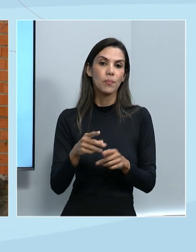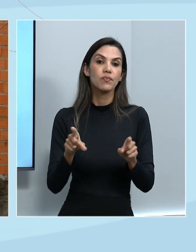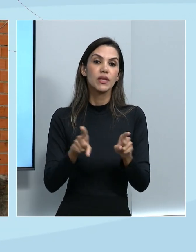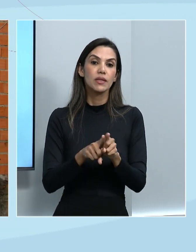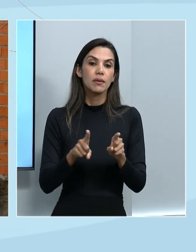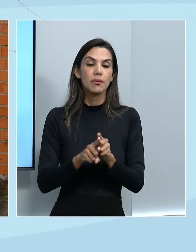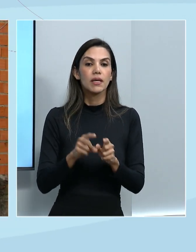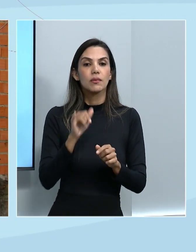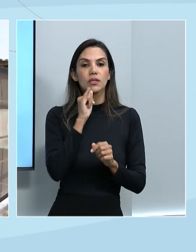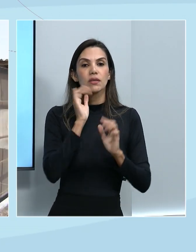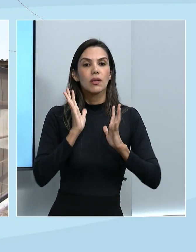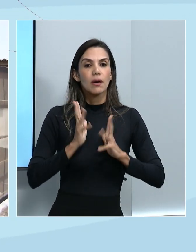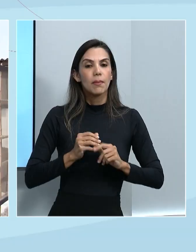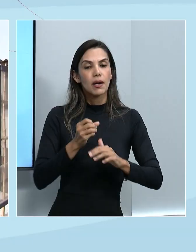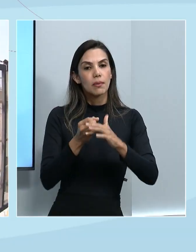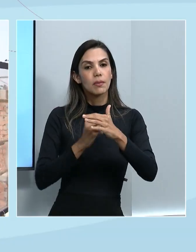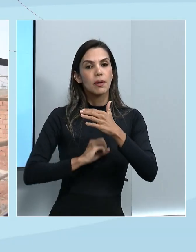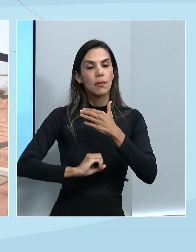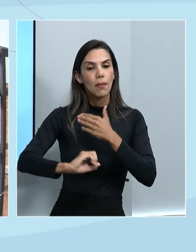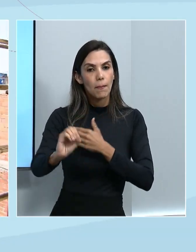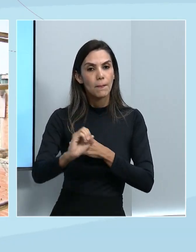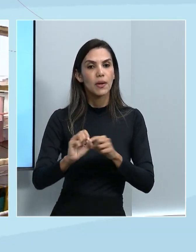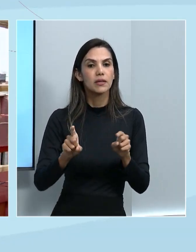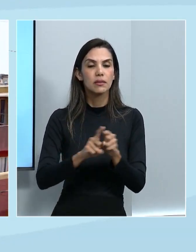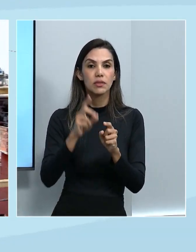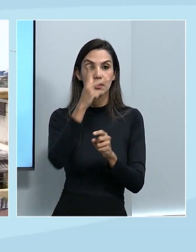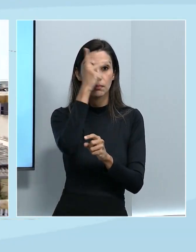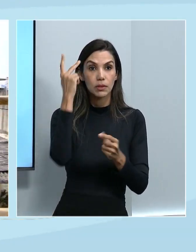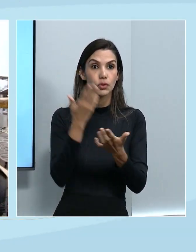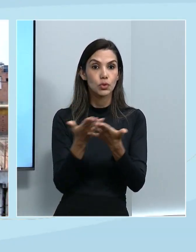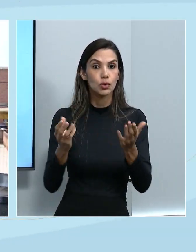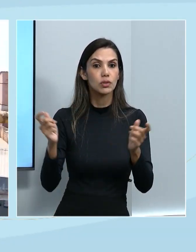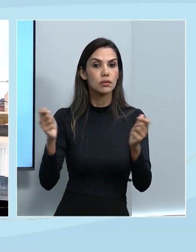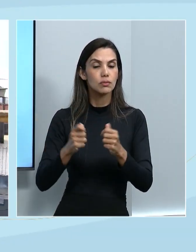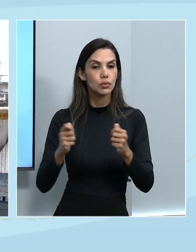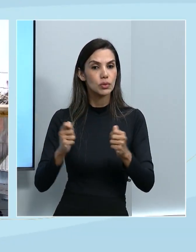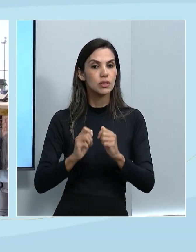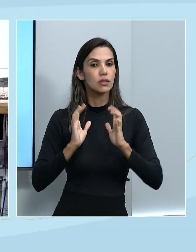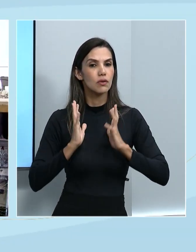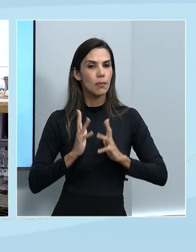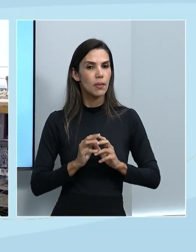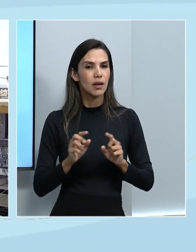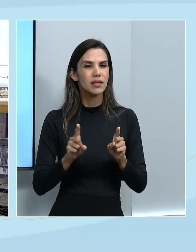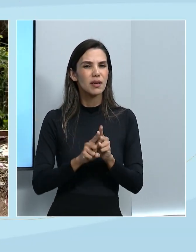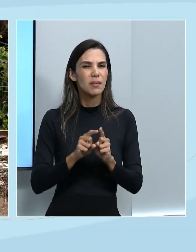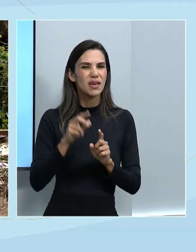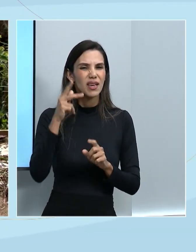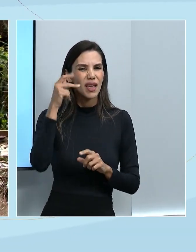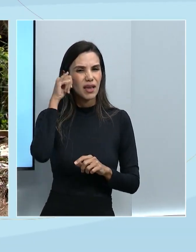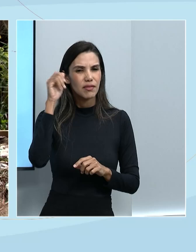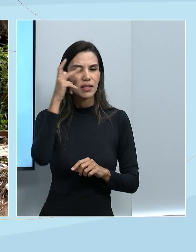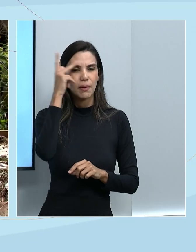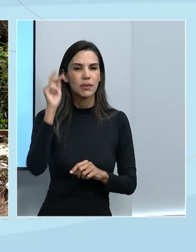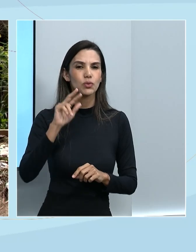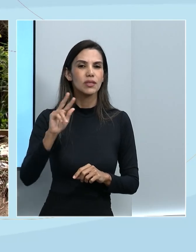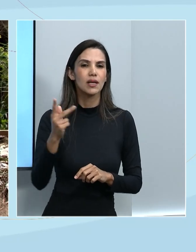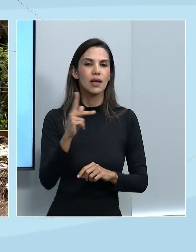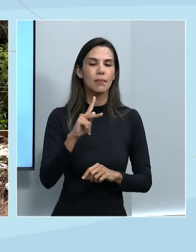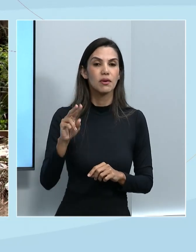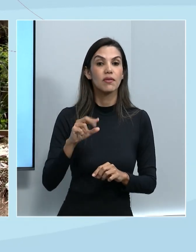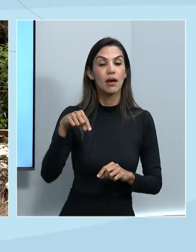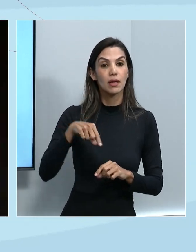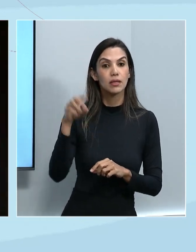Saneamento básico amplamente distribuído para diminuir, né, a chance de infecção por HPV, o Estado